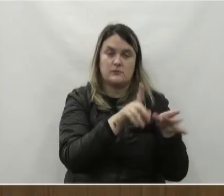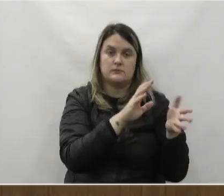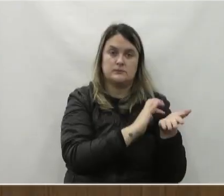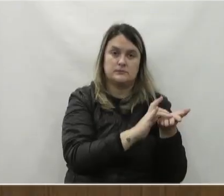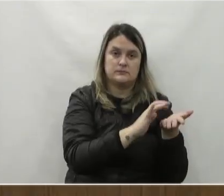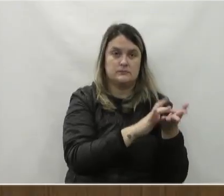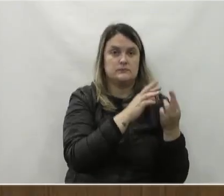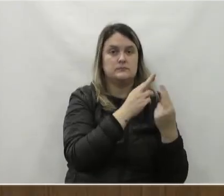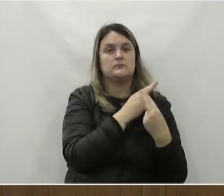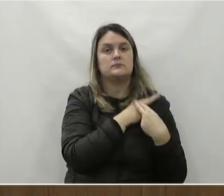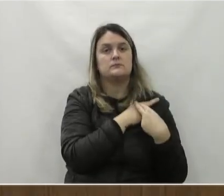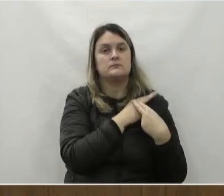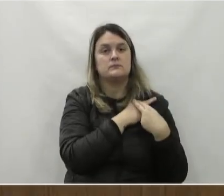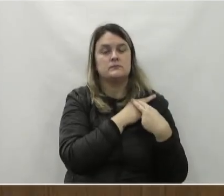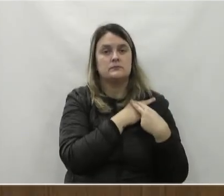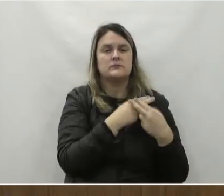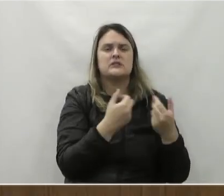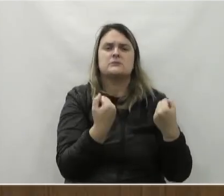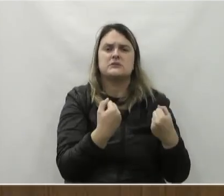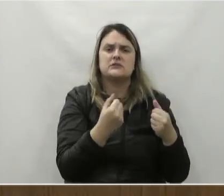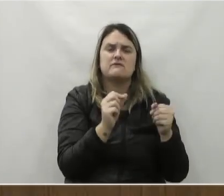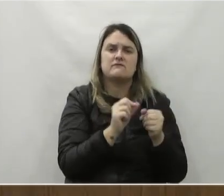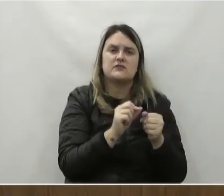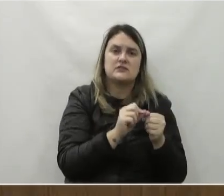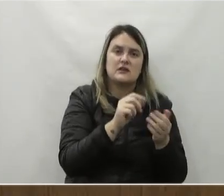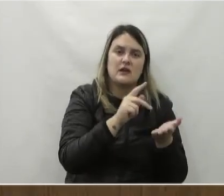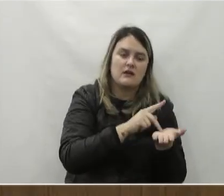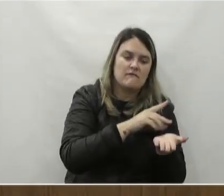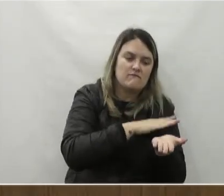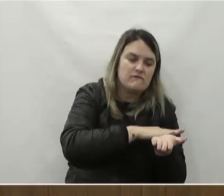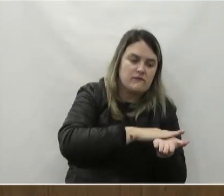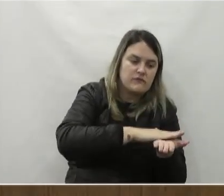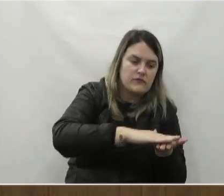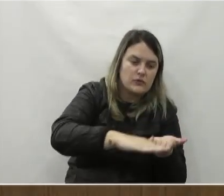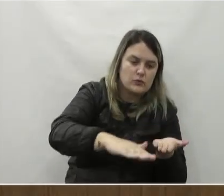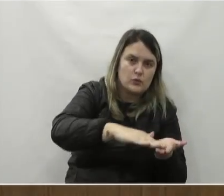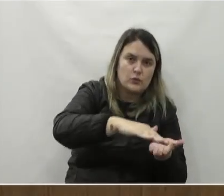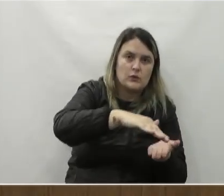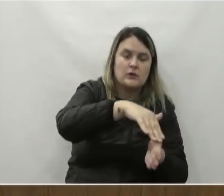Secretaria competente, que realize a pavimentação asfáltica